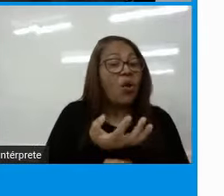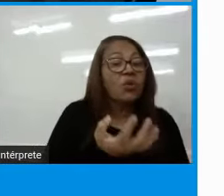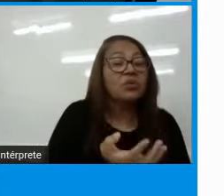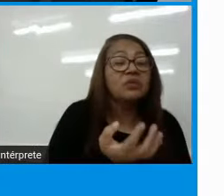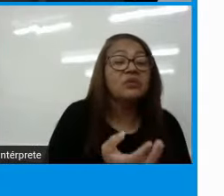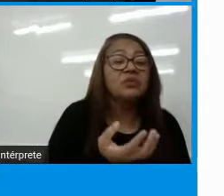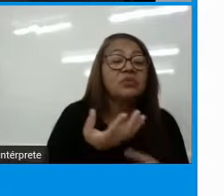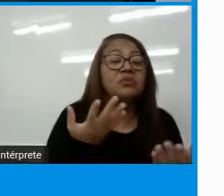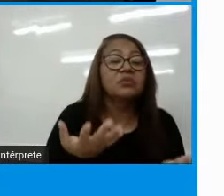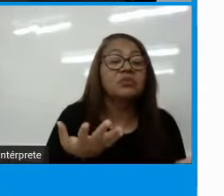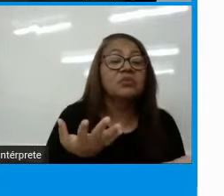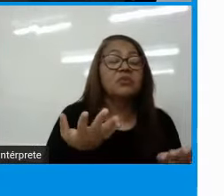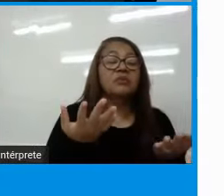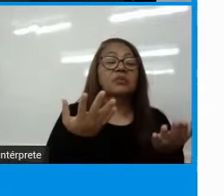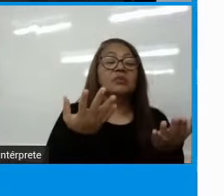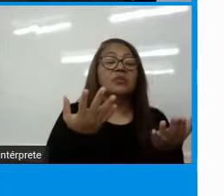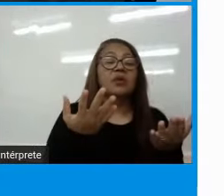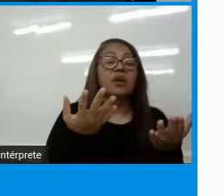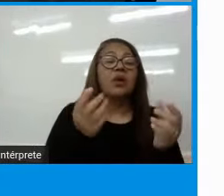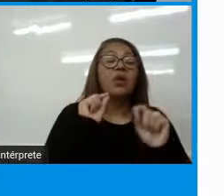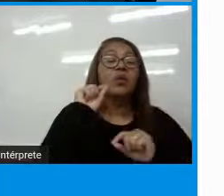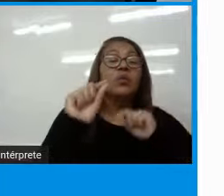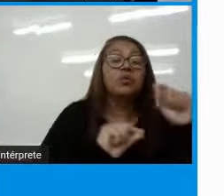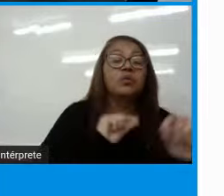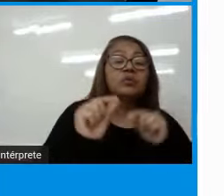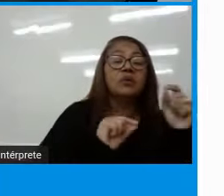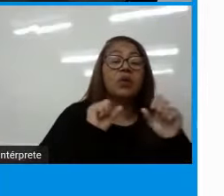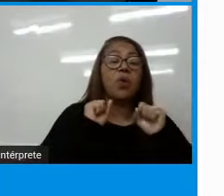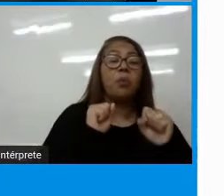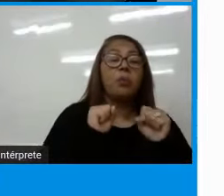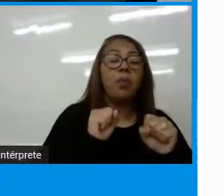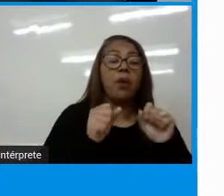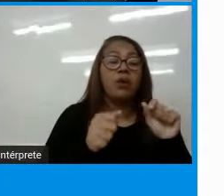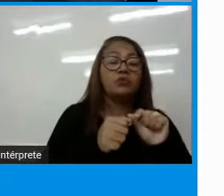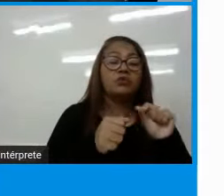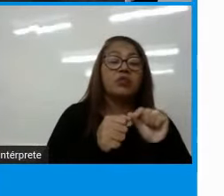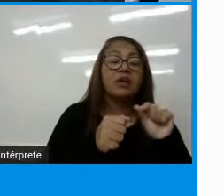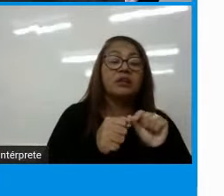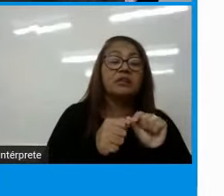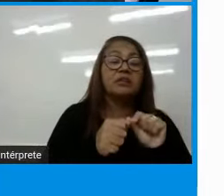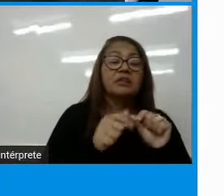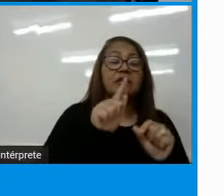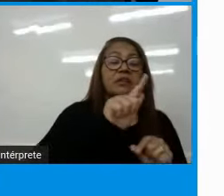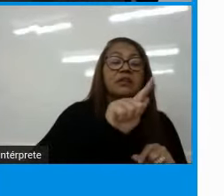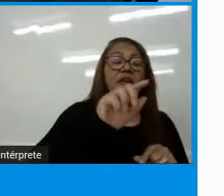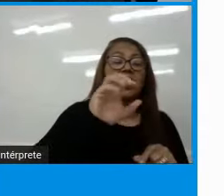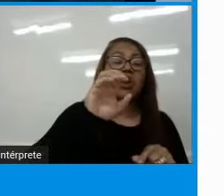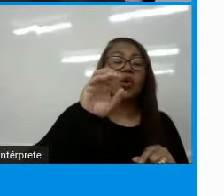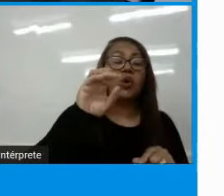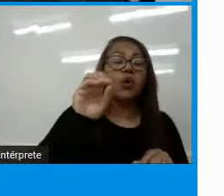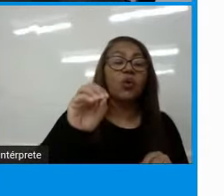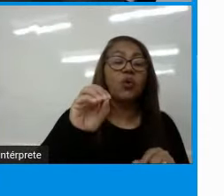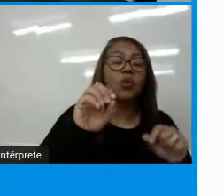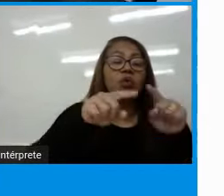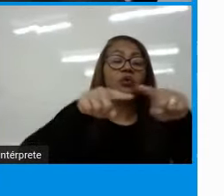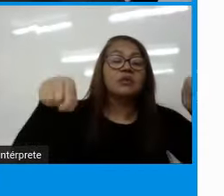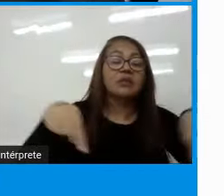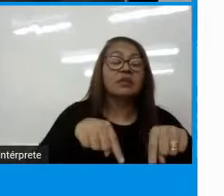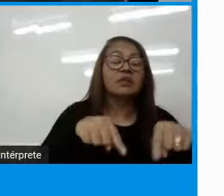posso acoplar no meu Google Sala de Aula? Né? Como é que eu posso